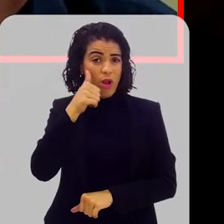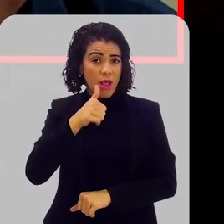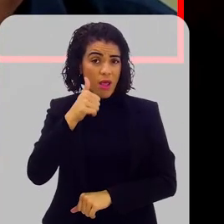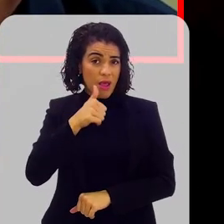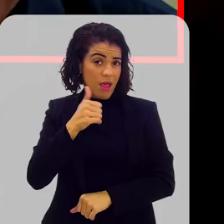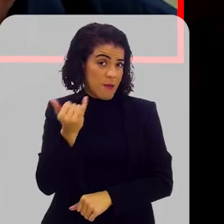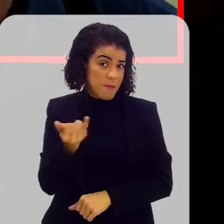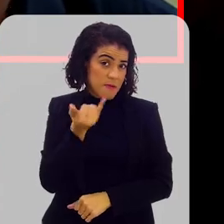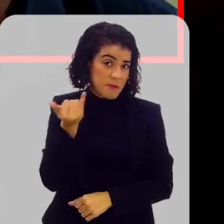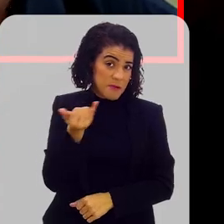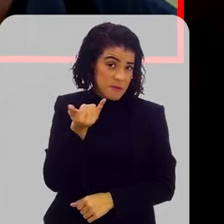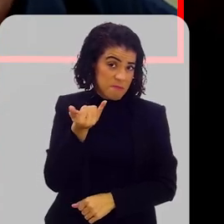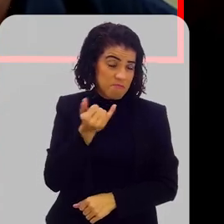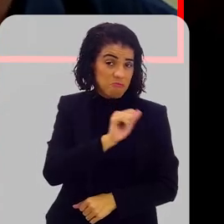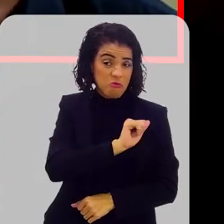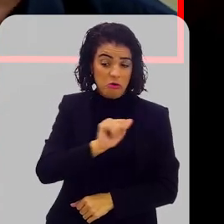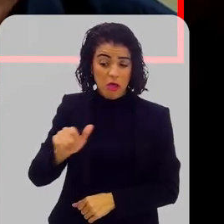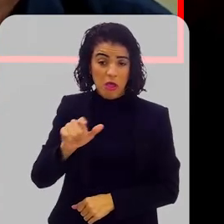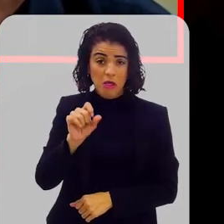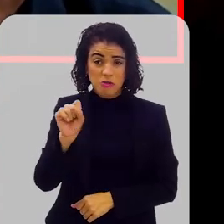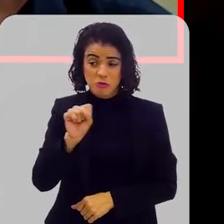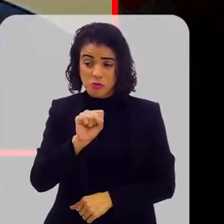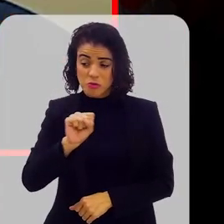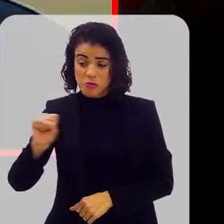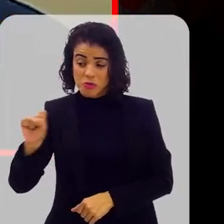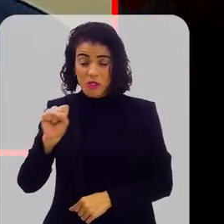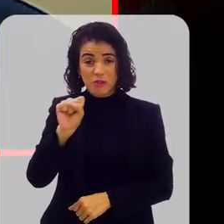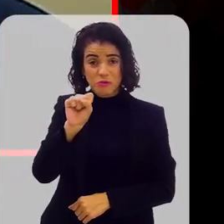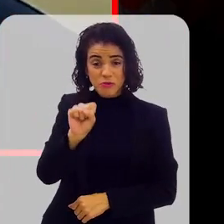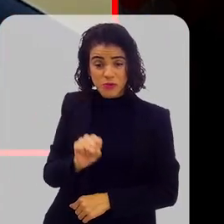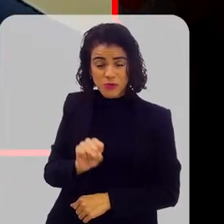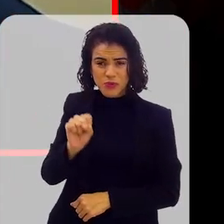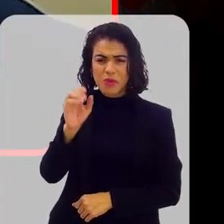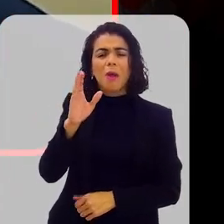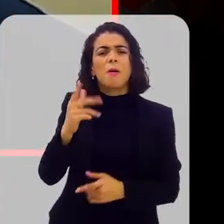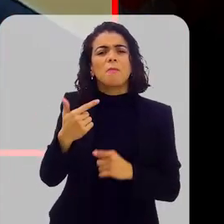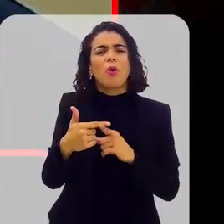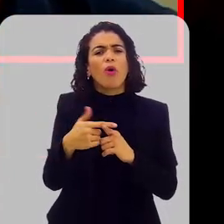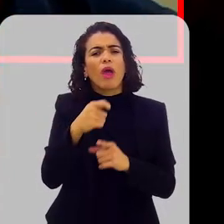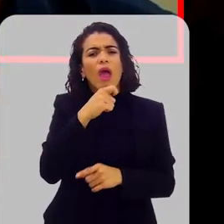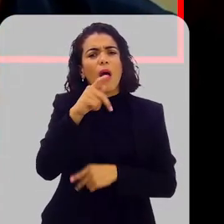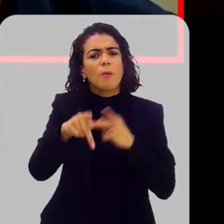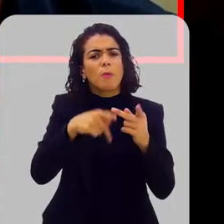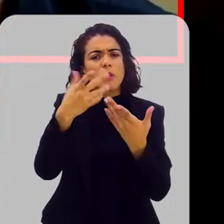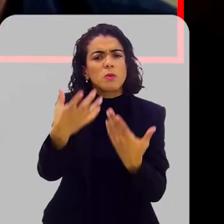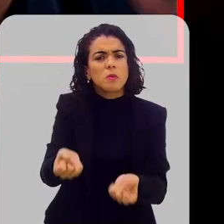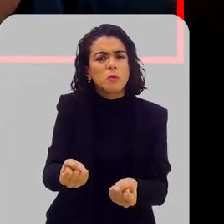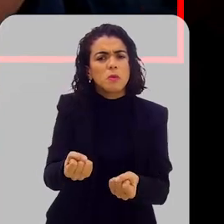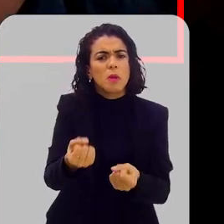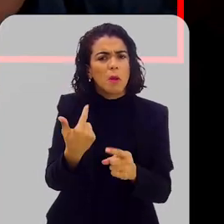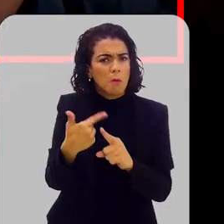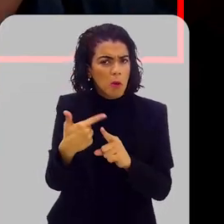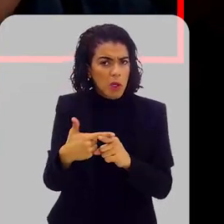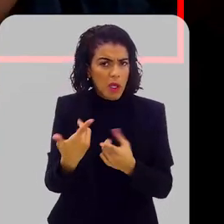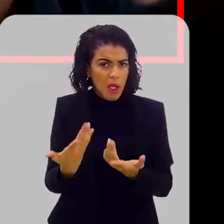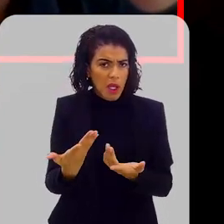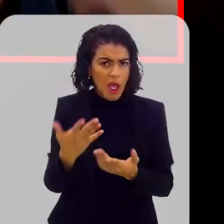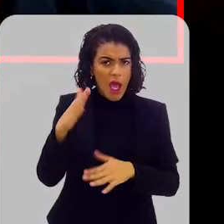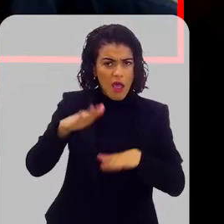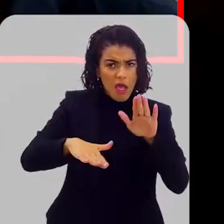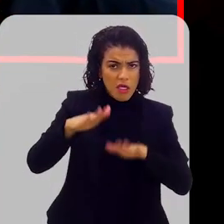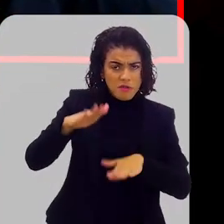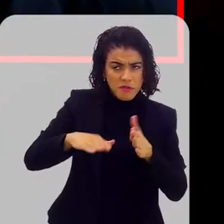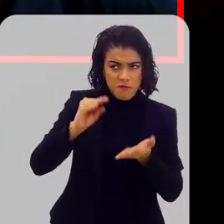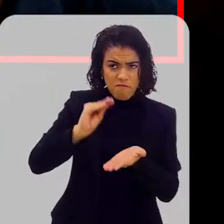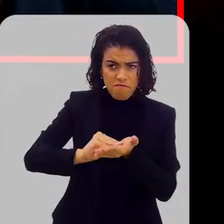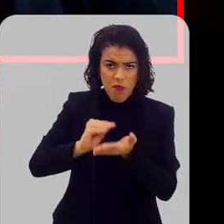feminino, entendeu? Muito mais importante que a região sudeste sul, né? Então, assim, mas mesmo que a gente Mas também por não que que atingiu. não há adesão, doutor? Por quê?